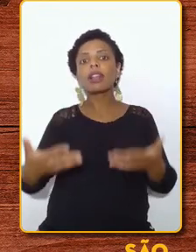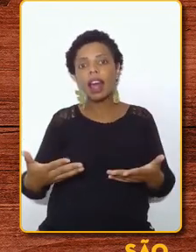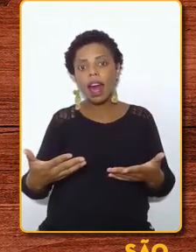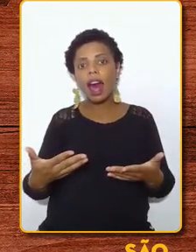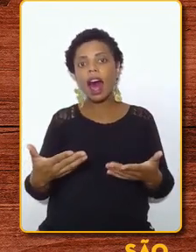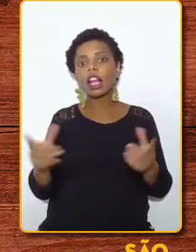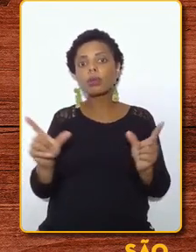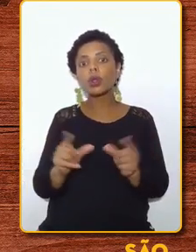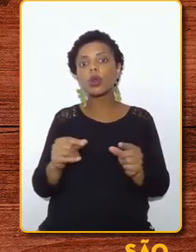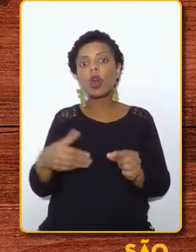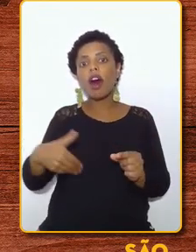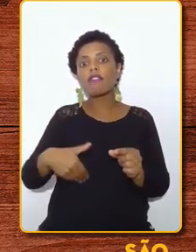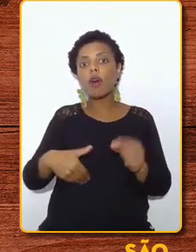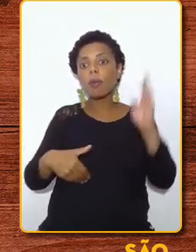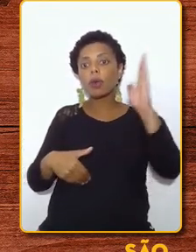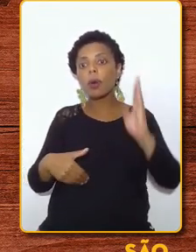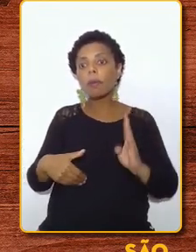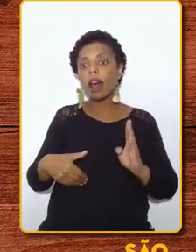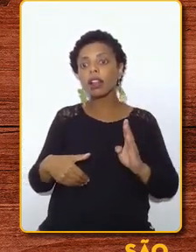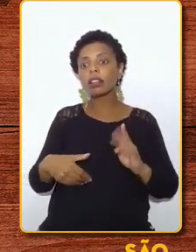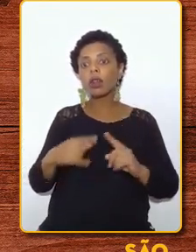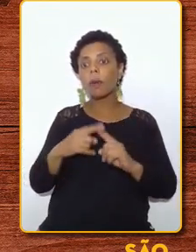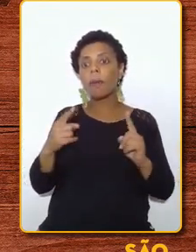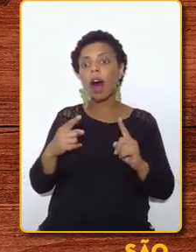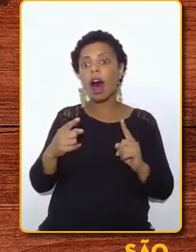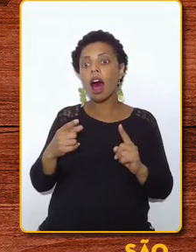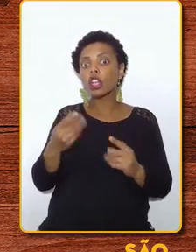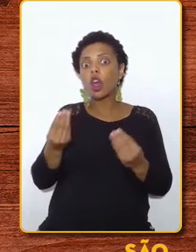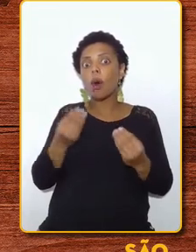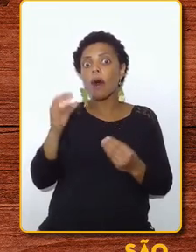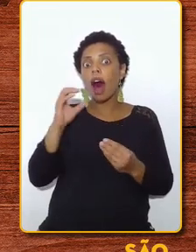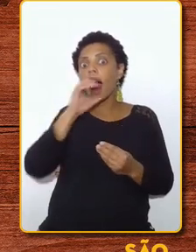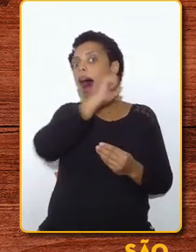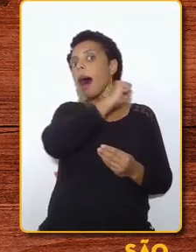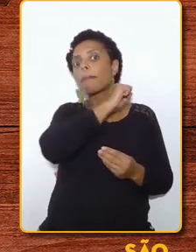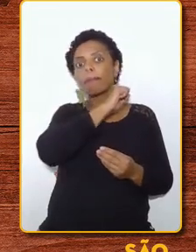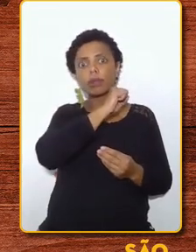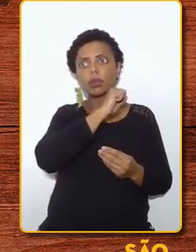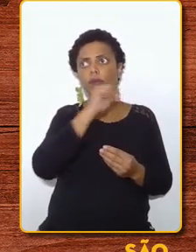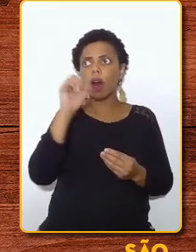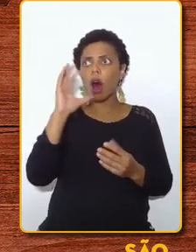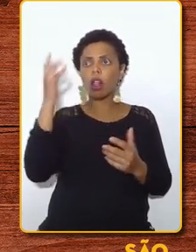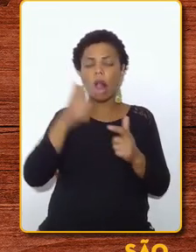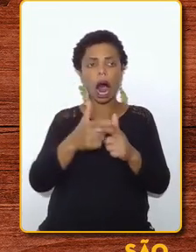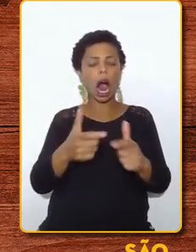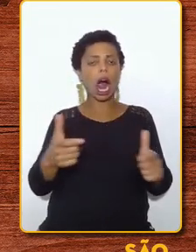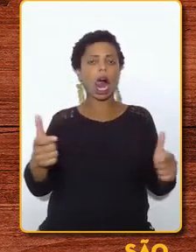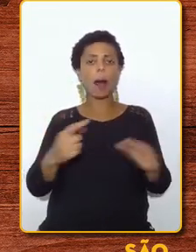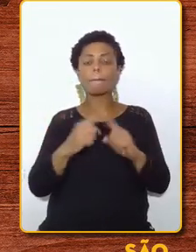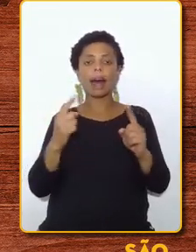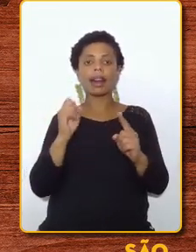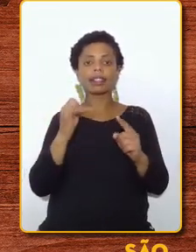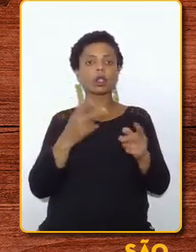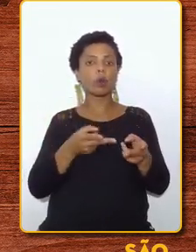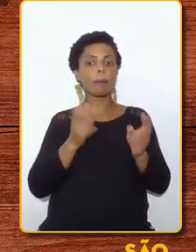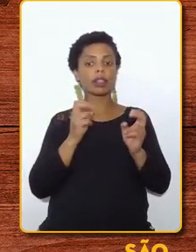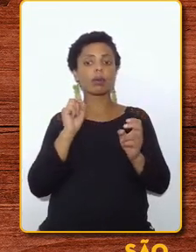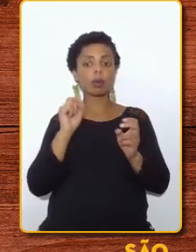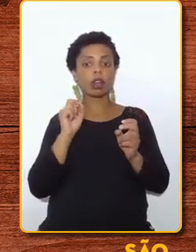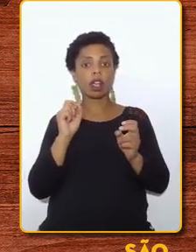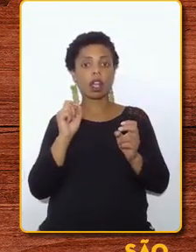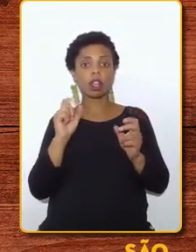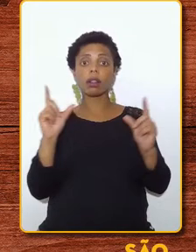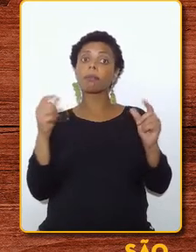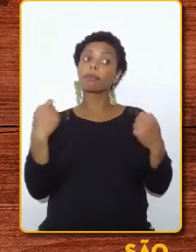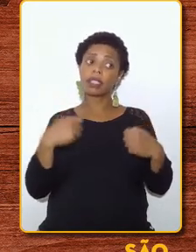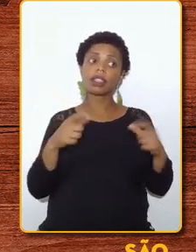no Brasil com a rapidez com que aconteceu se a gente não explica, se a gente não enxerga a redução da pobreza, né?